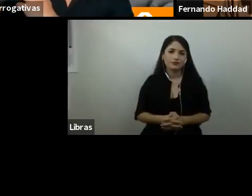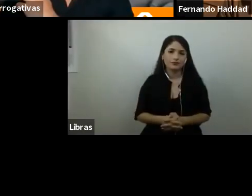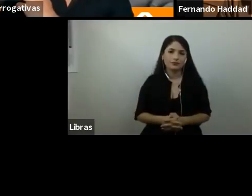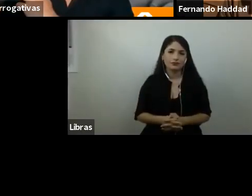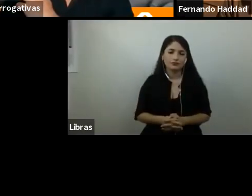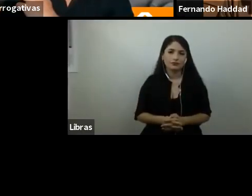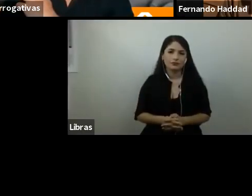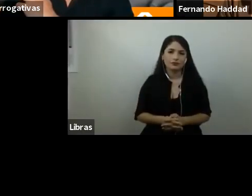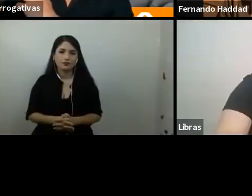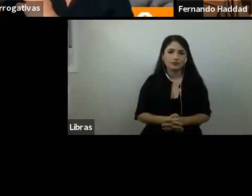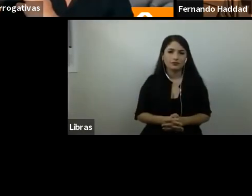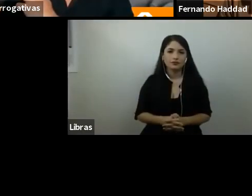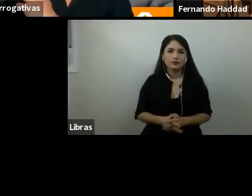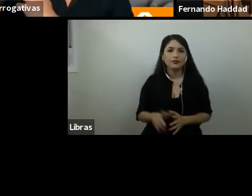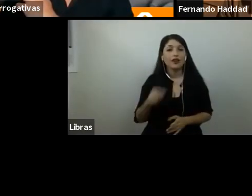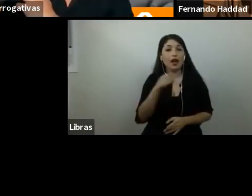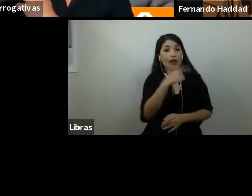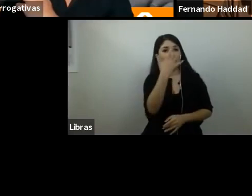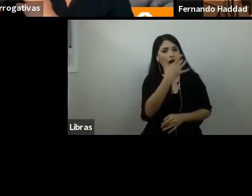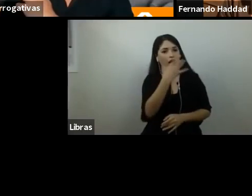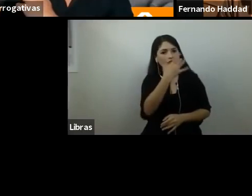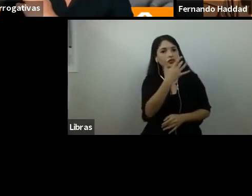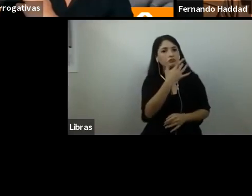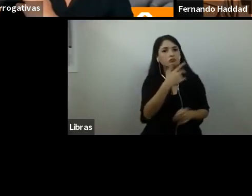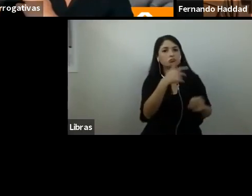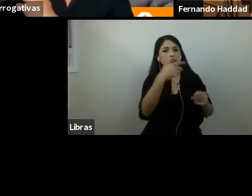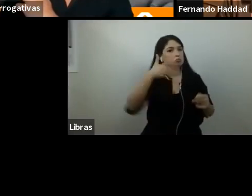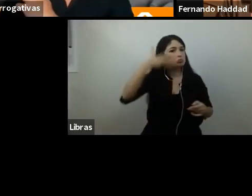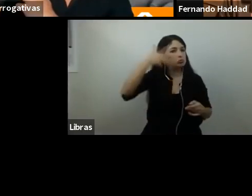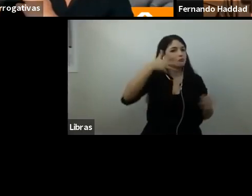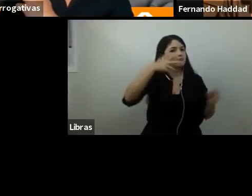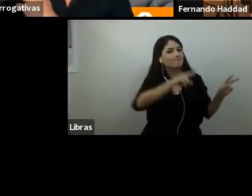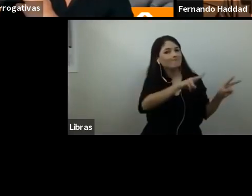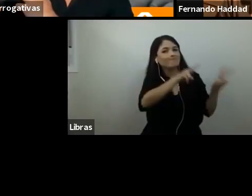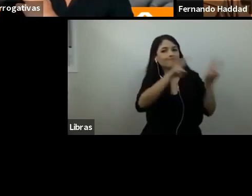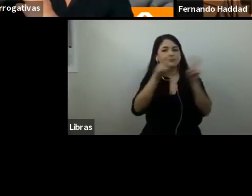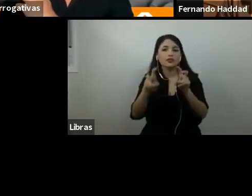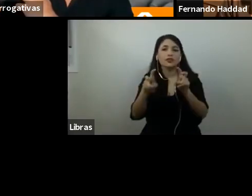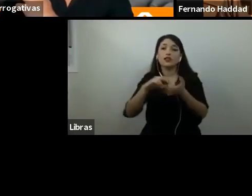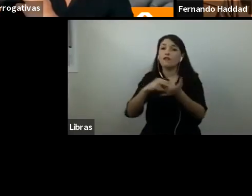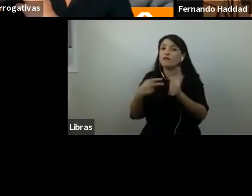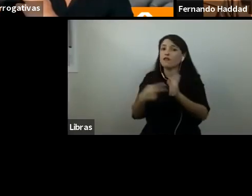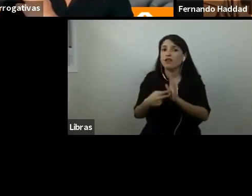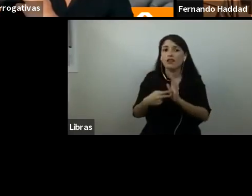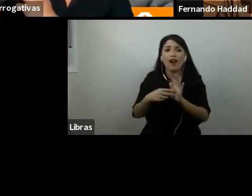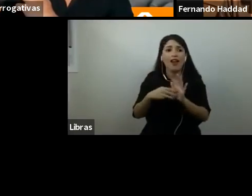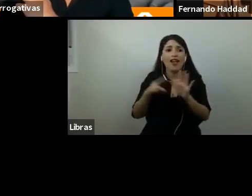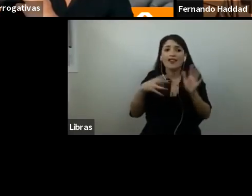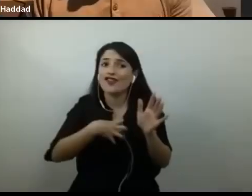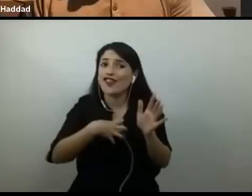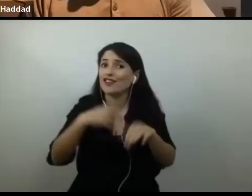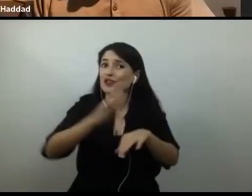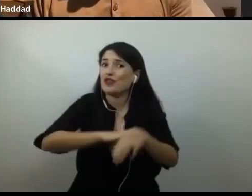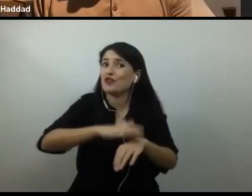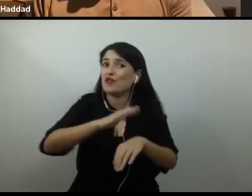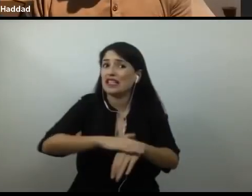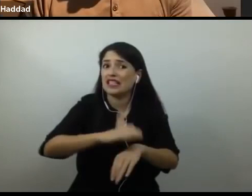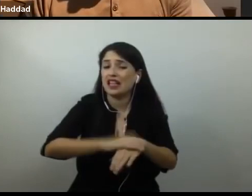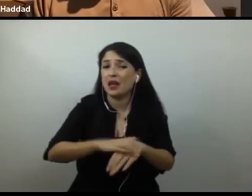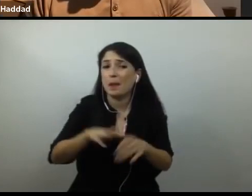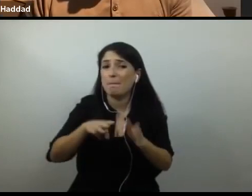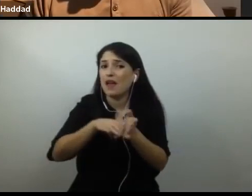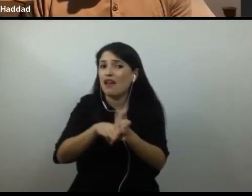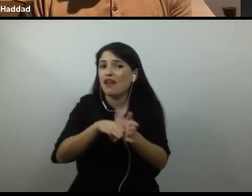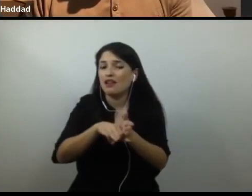da fala do Haddad, é método, Assim como o método, no primeiro momento,